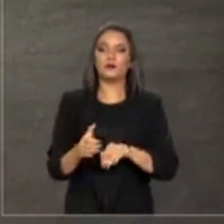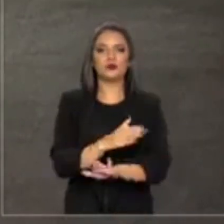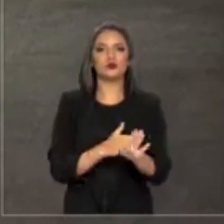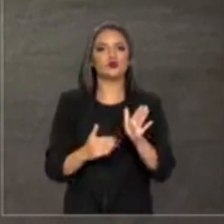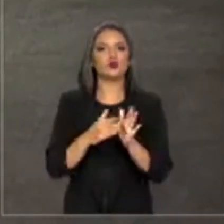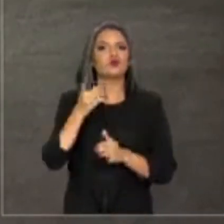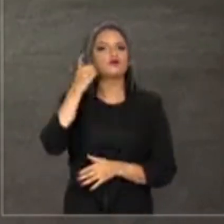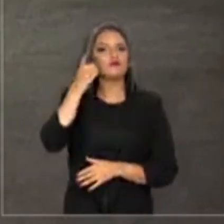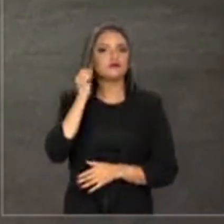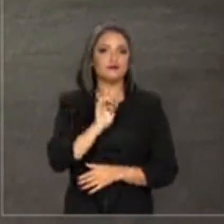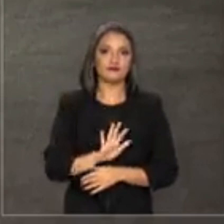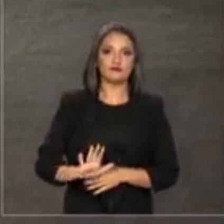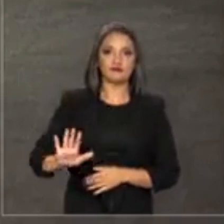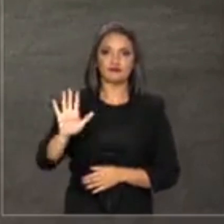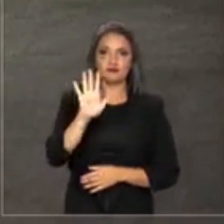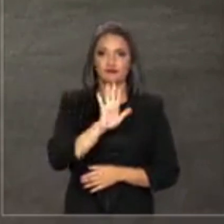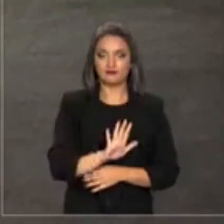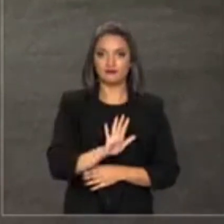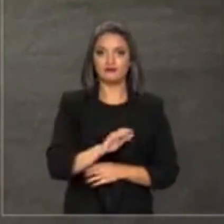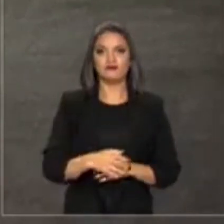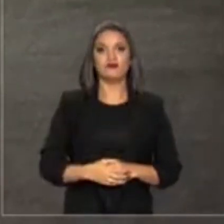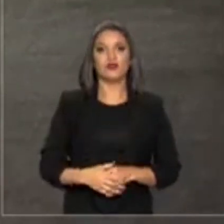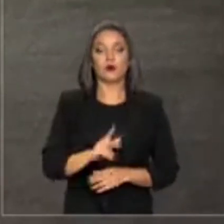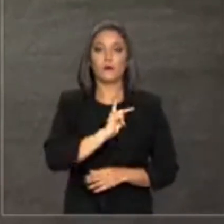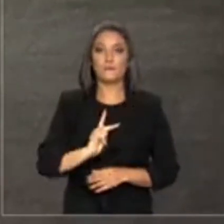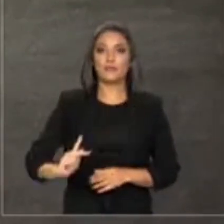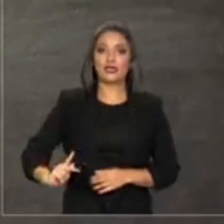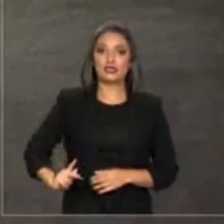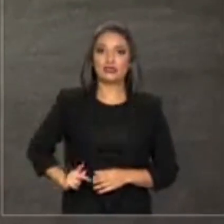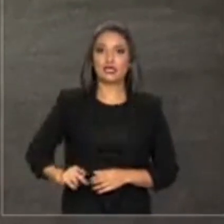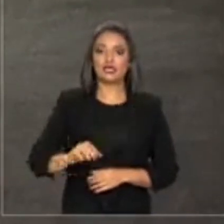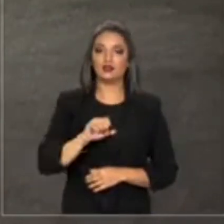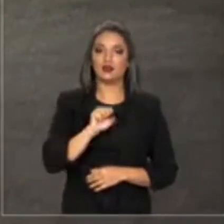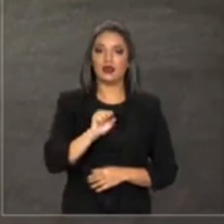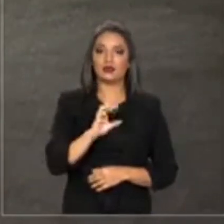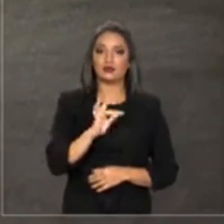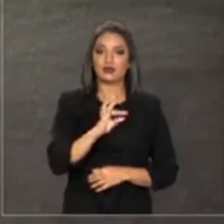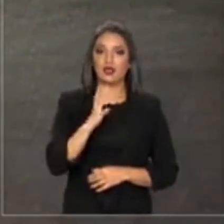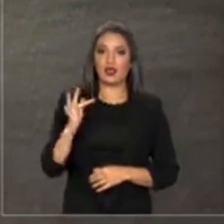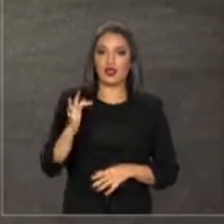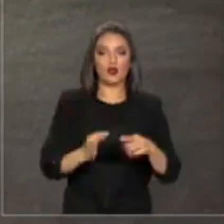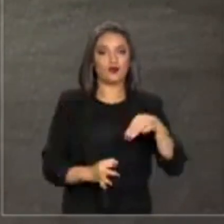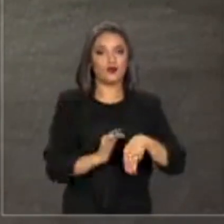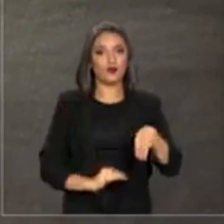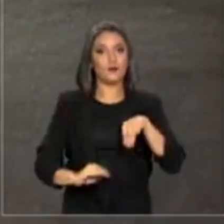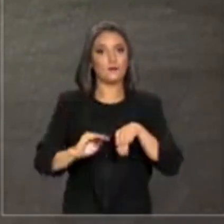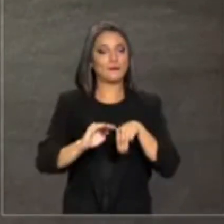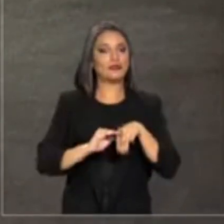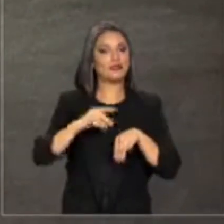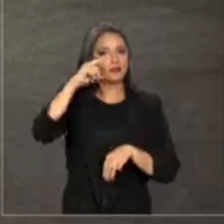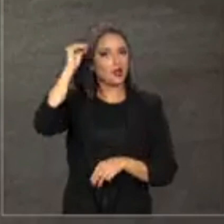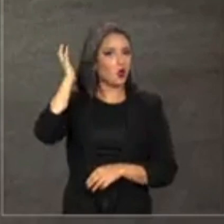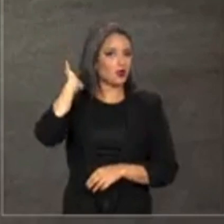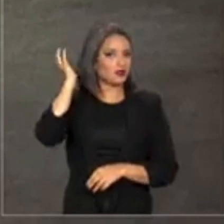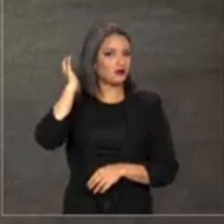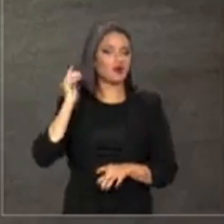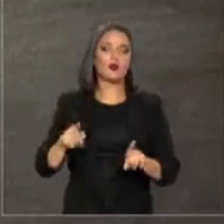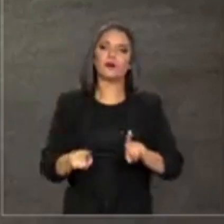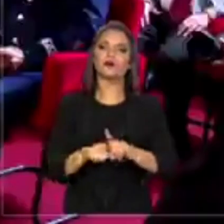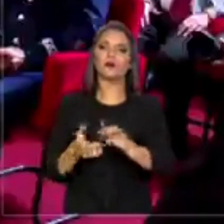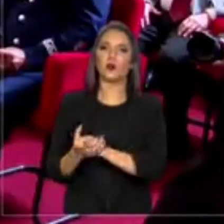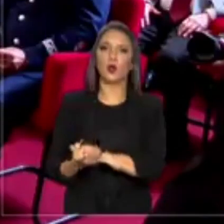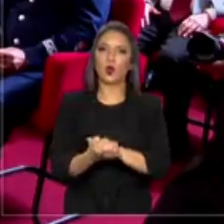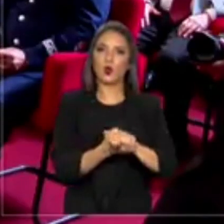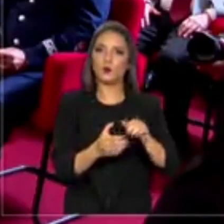deputados federais, presidenta do Supremo Tribunal Federal, ministra Rosa Weber, por intermédio de quem cumprimento